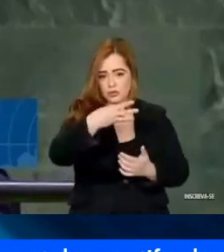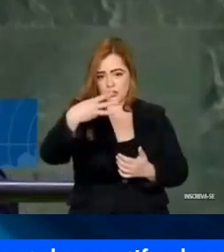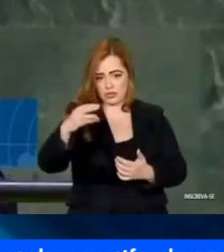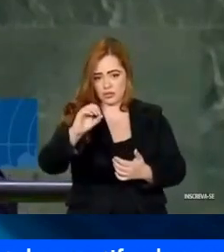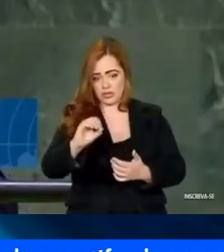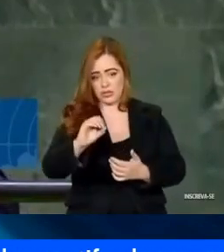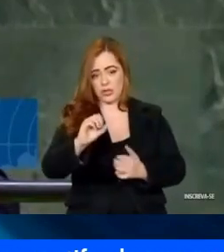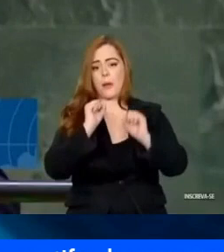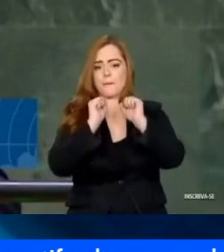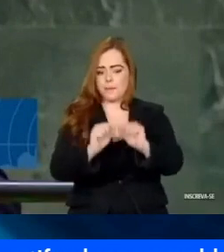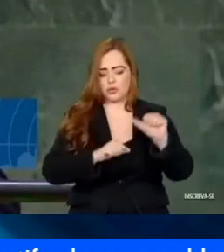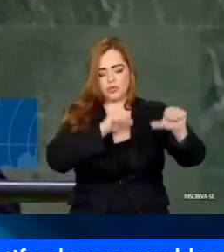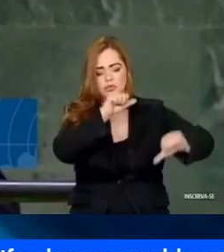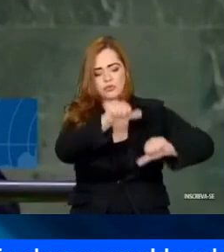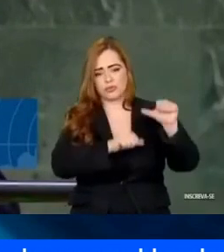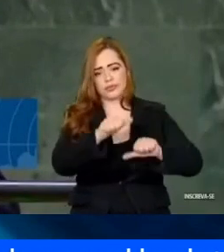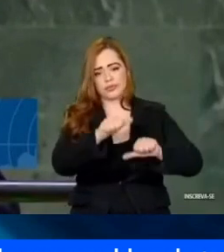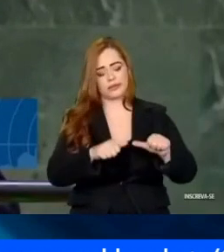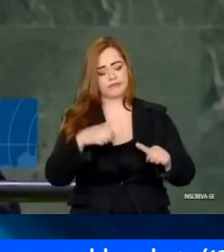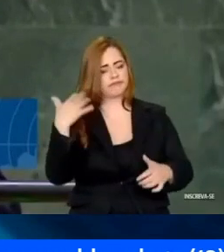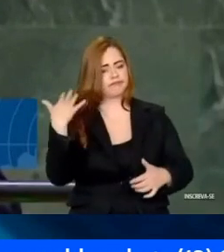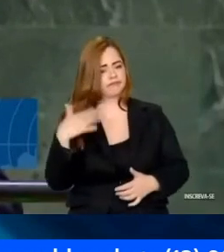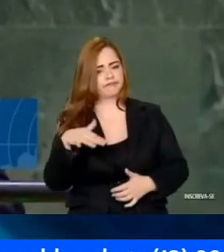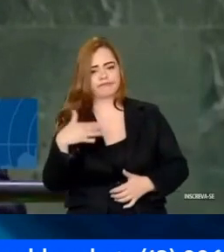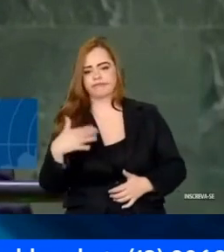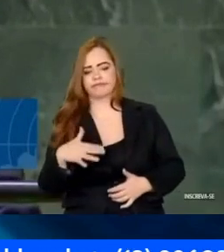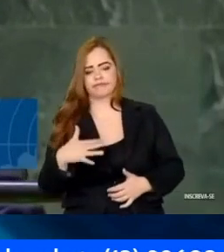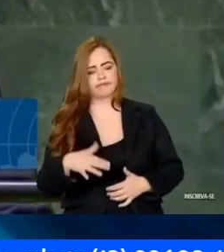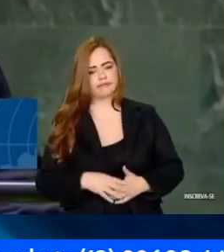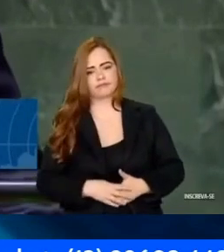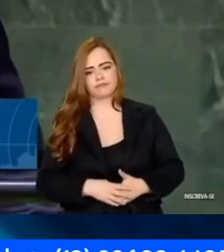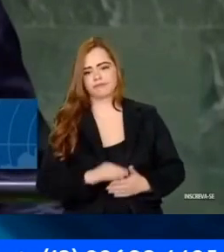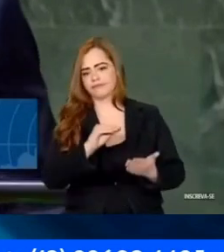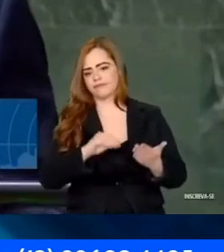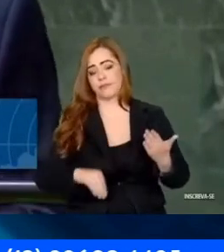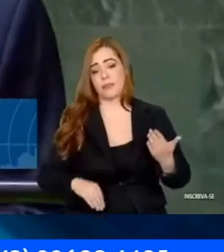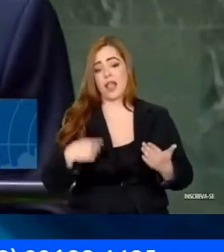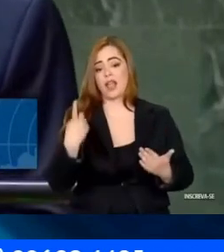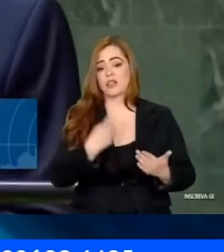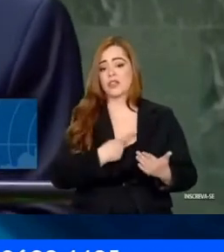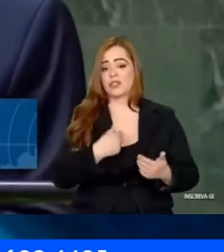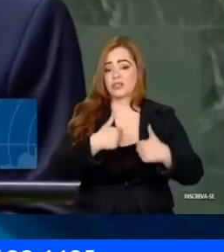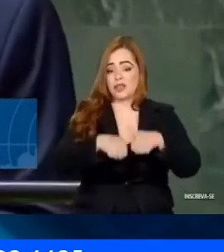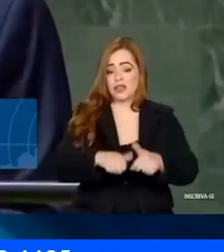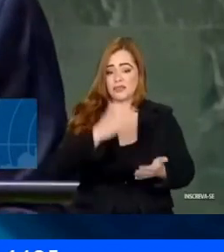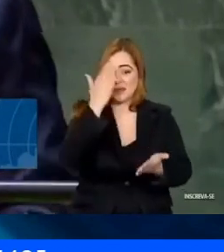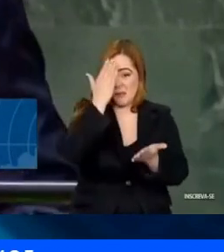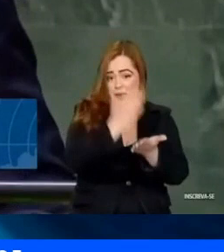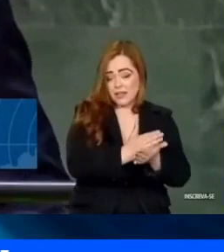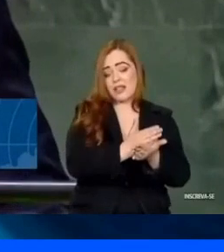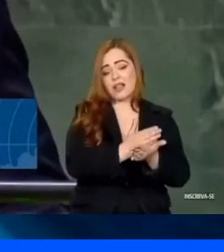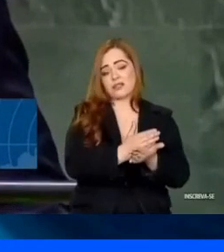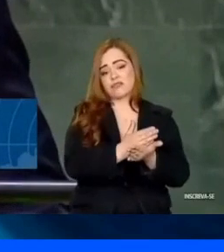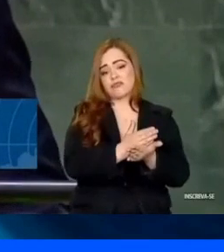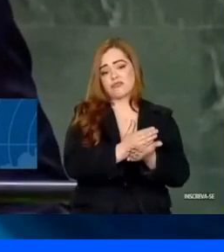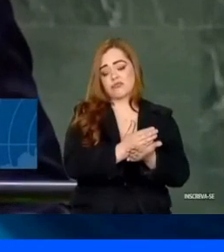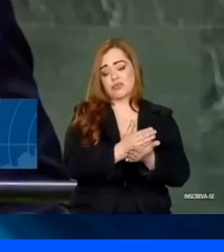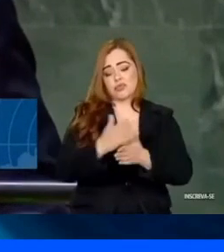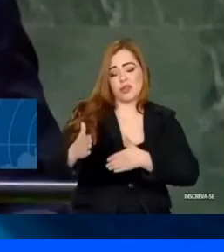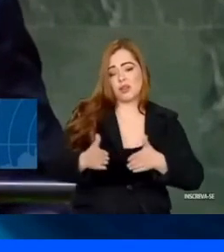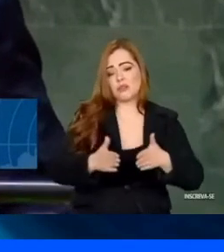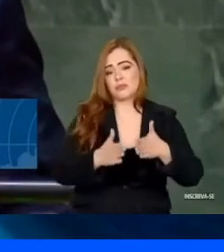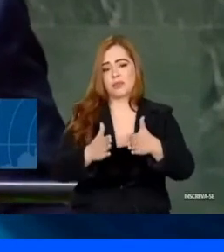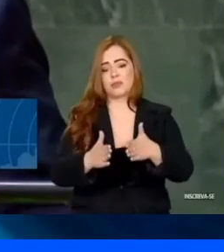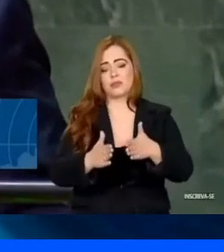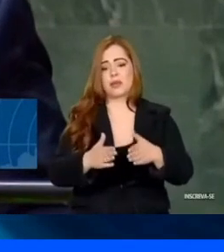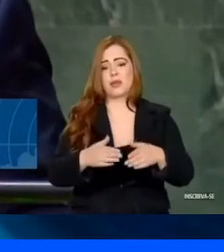é no caso, um discurso histórico, né? Um pronunciamento histórico dele na ONU, e do outro lado a gente não vê nada,